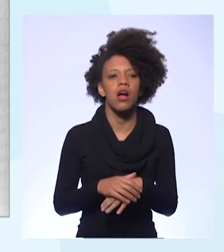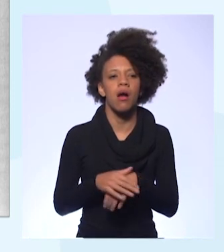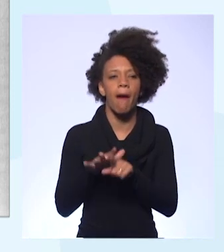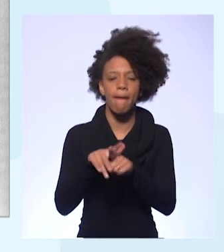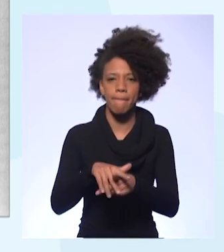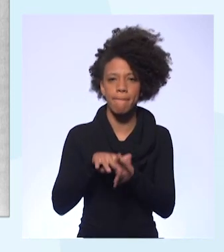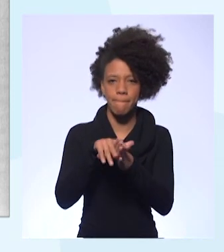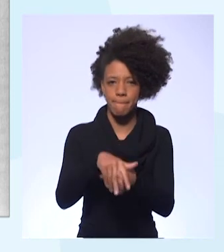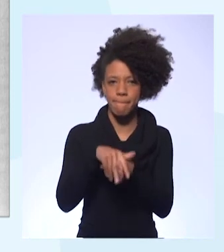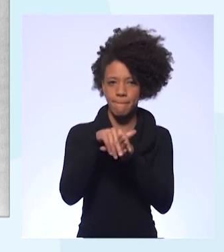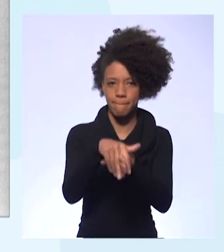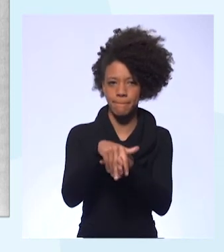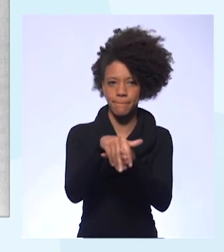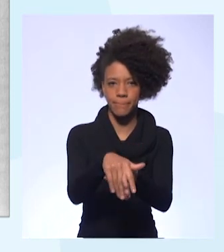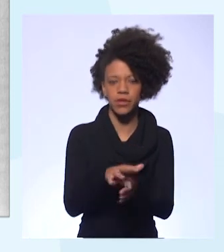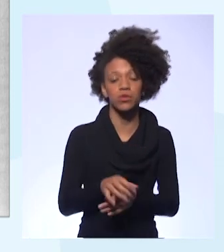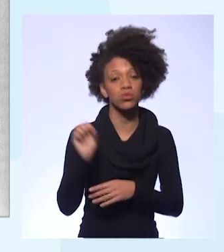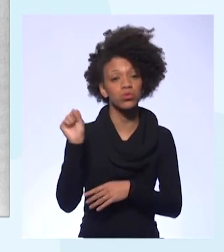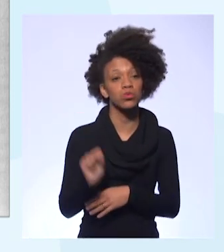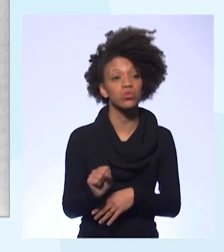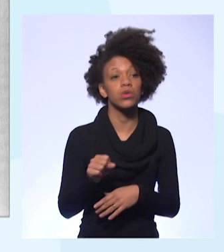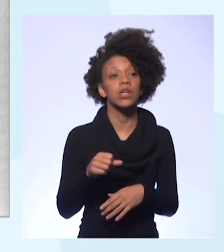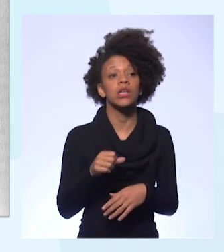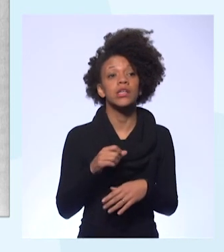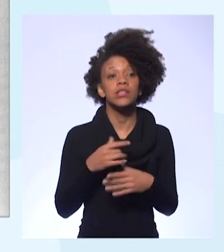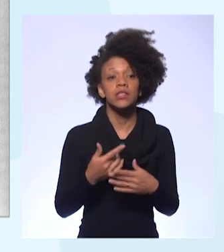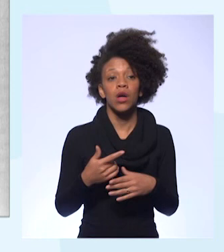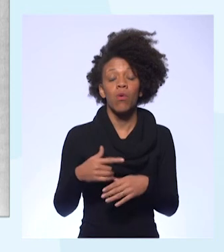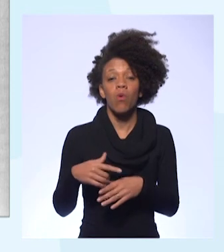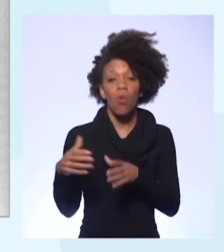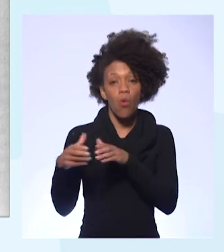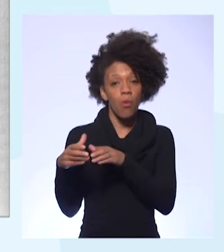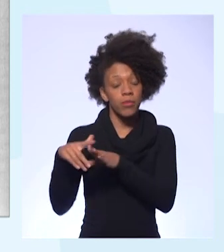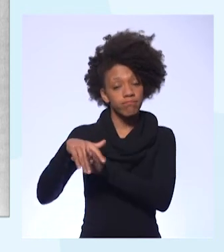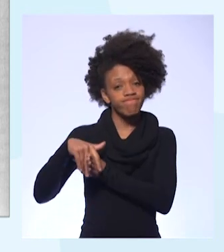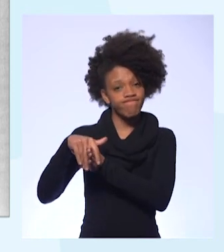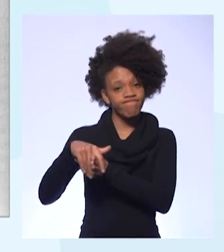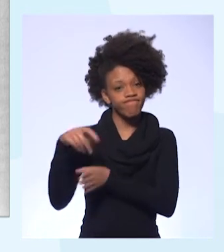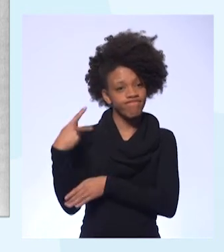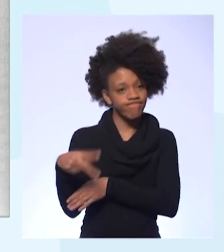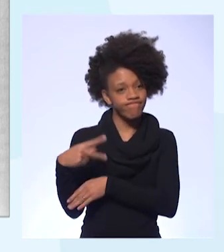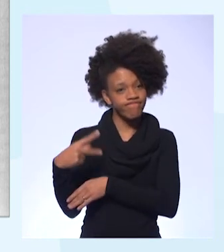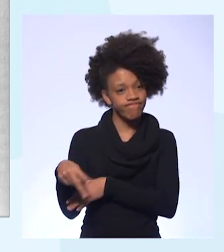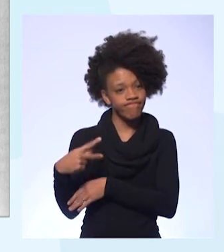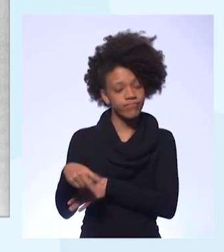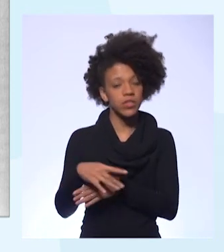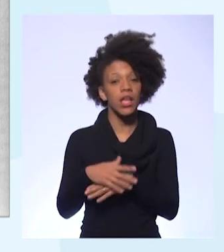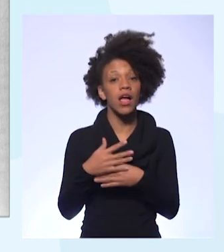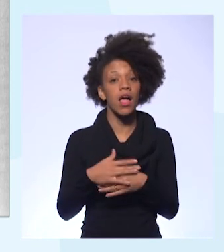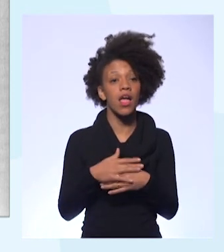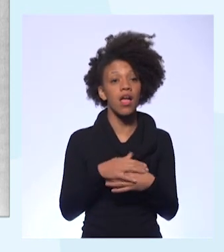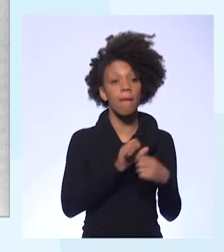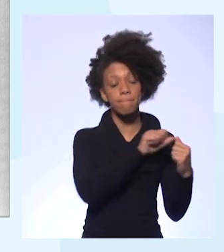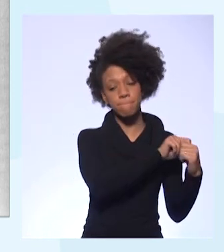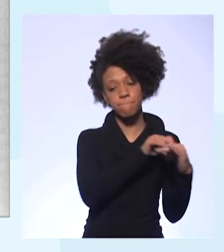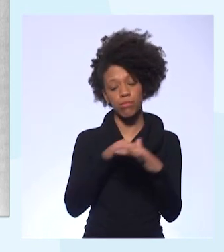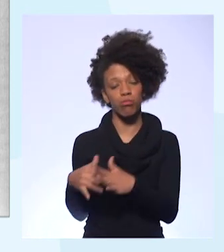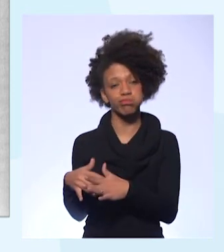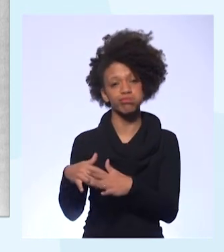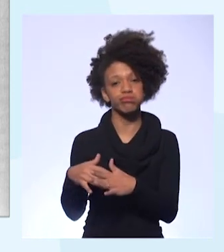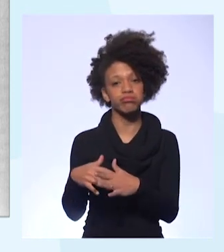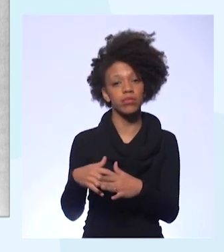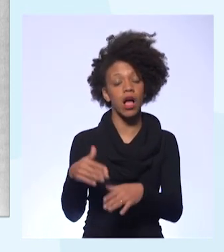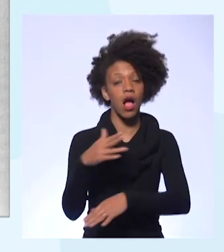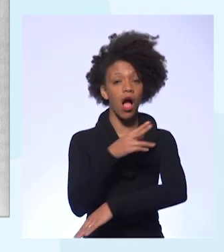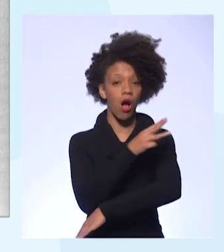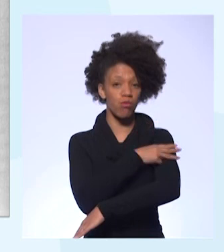do Rio Grande do Sul então uma unidade da cavalaria Paraguaia esquerda é atacada por um soldado montado